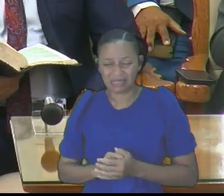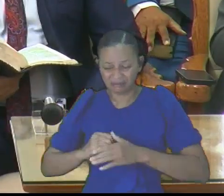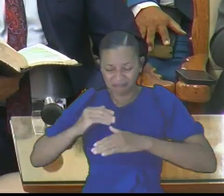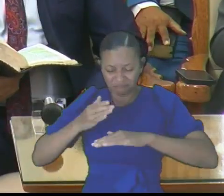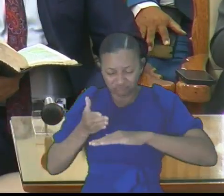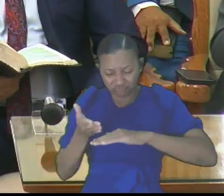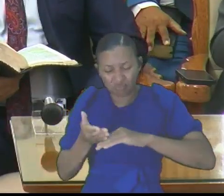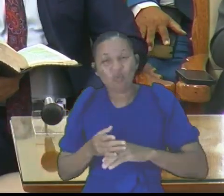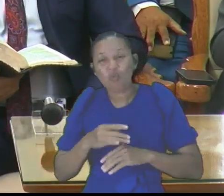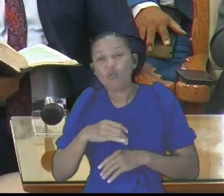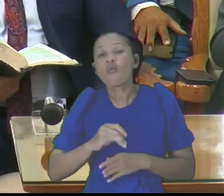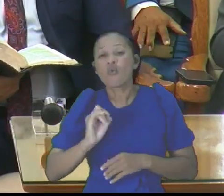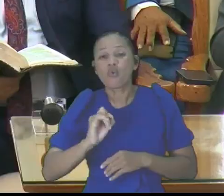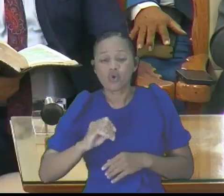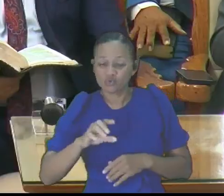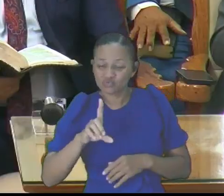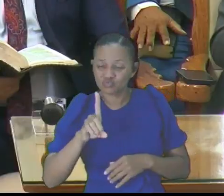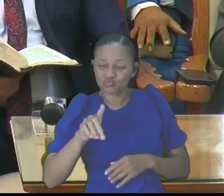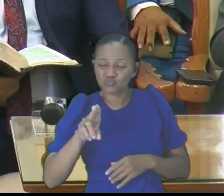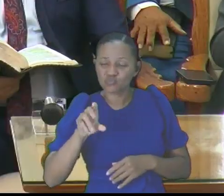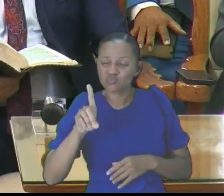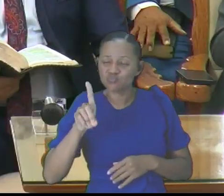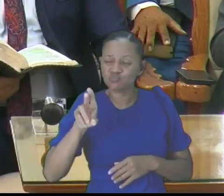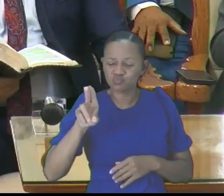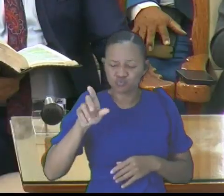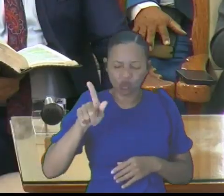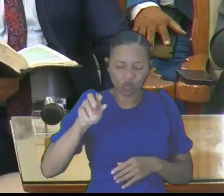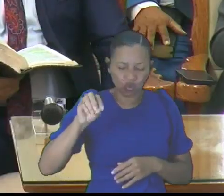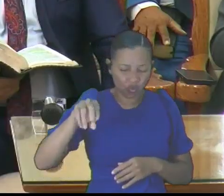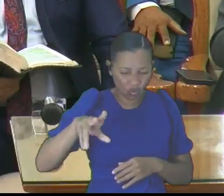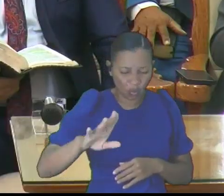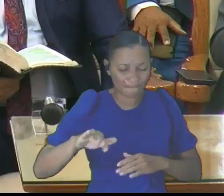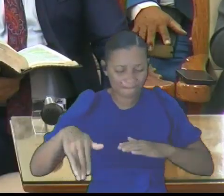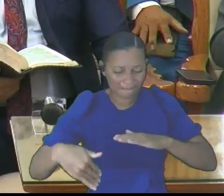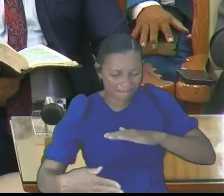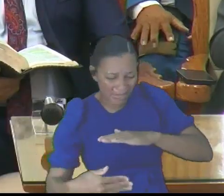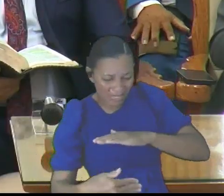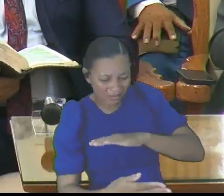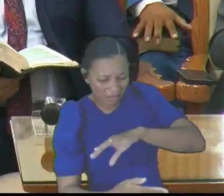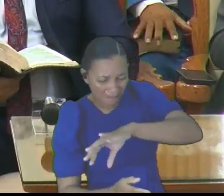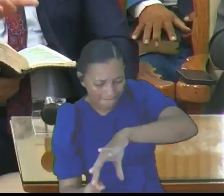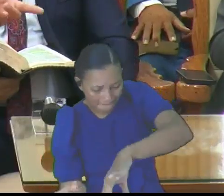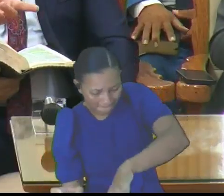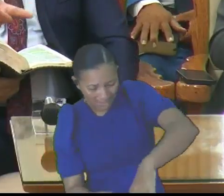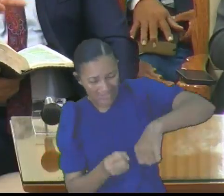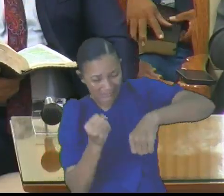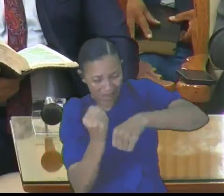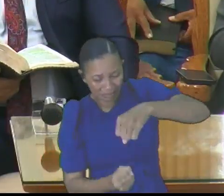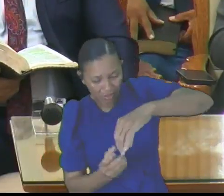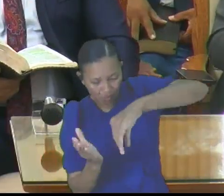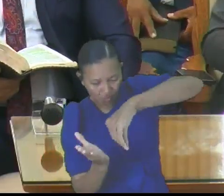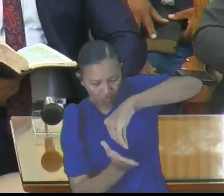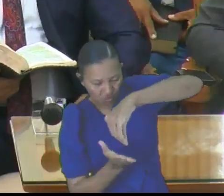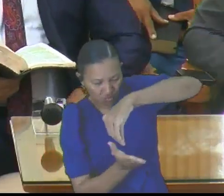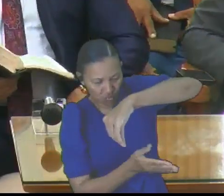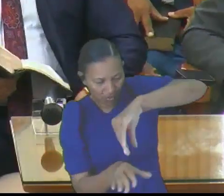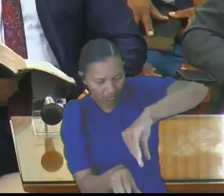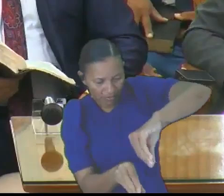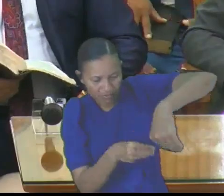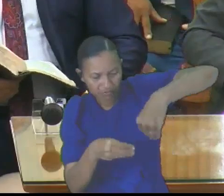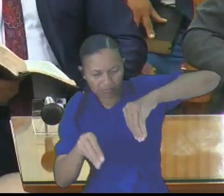de pele de dudongo, de pele de texugo, era a proteção que protegia a beleza que estava